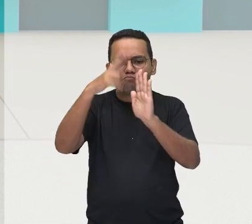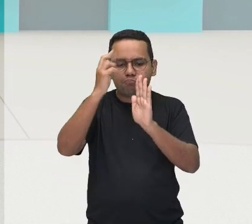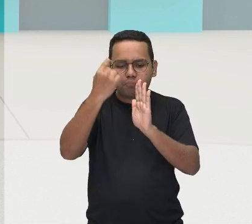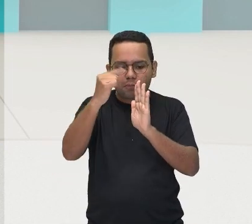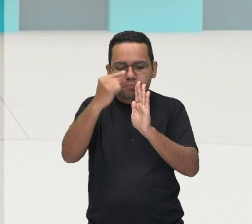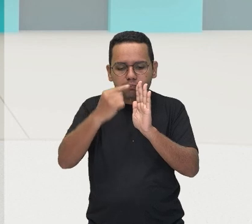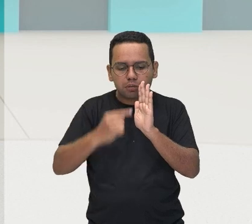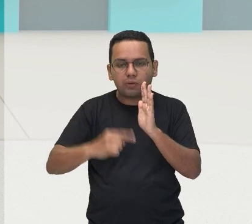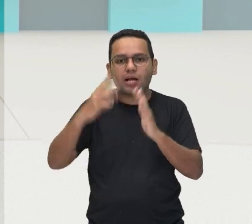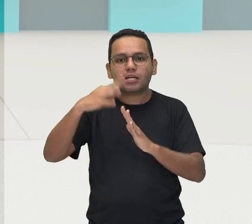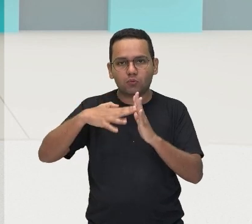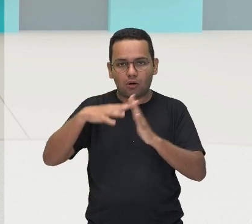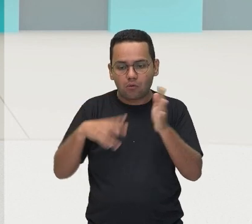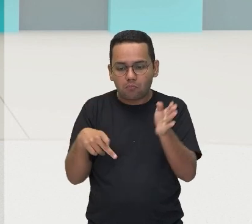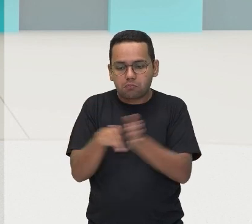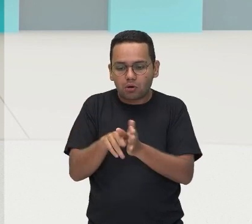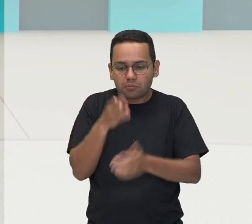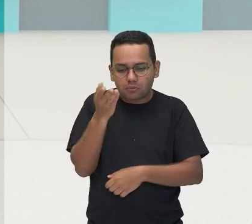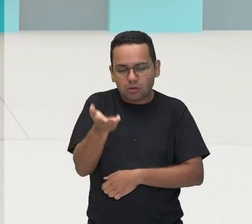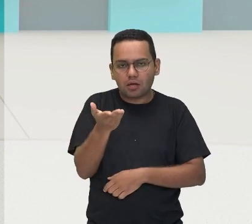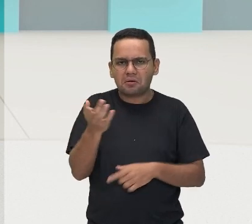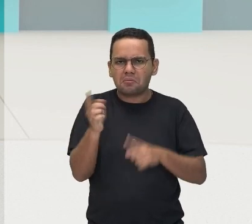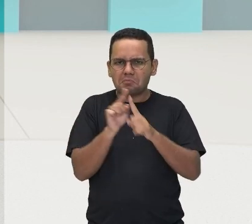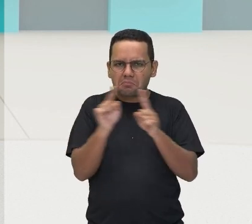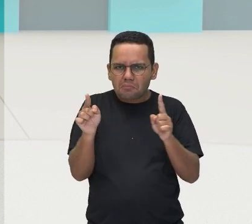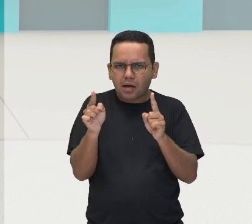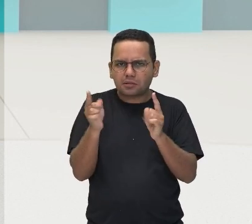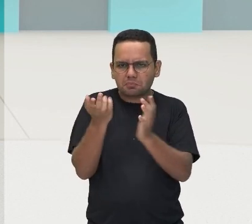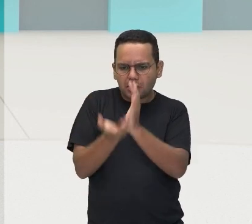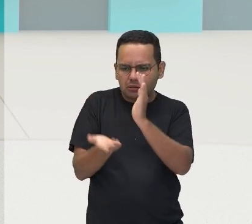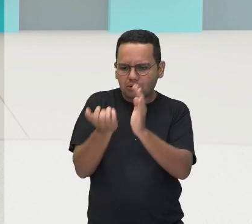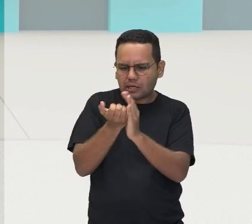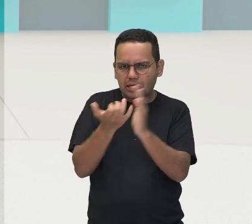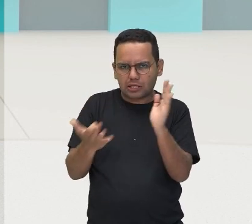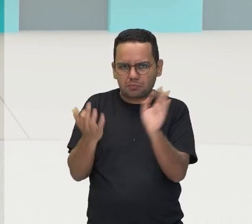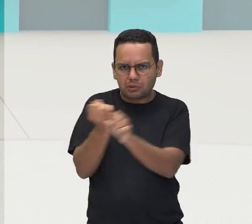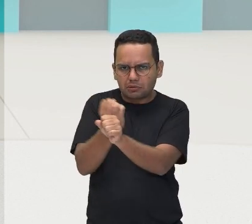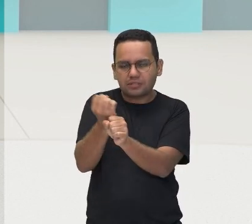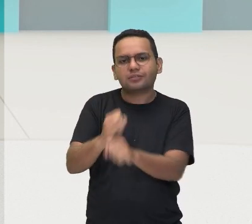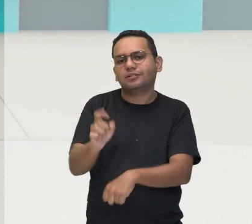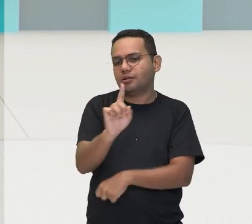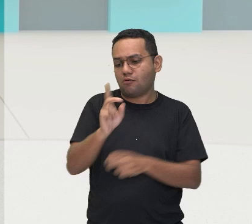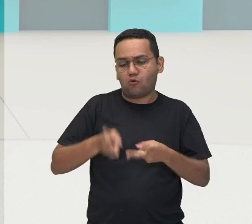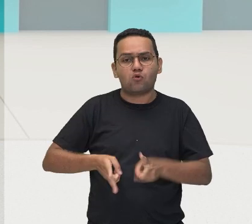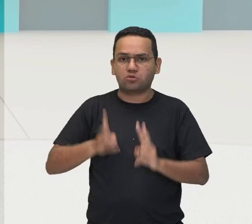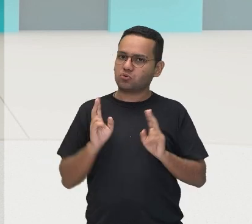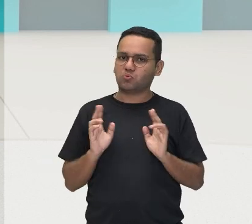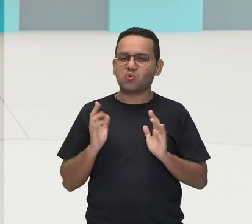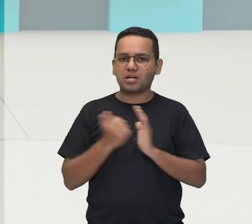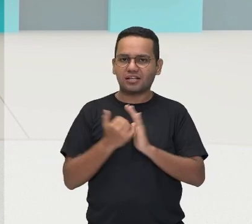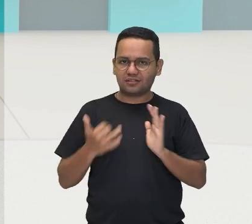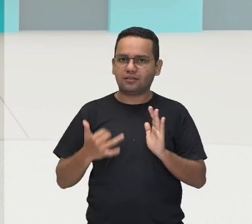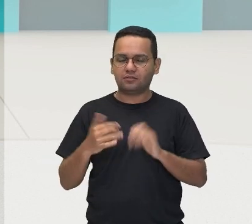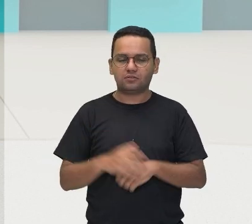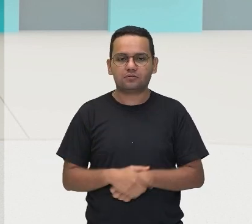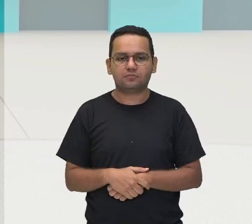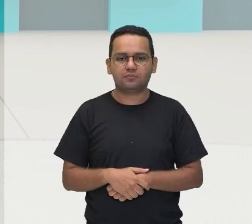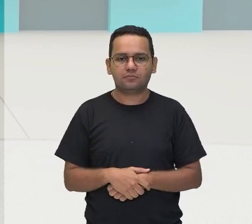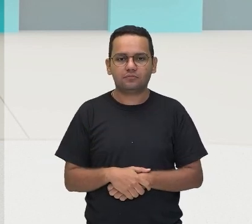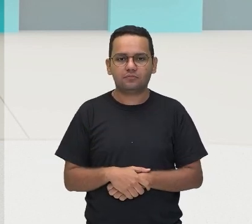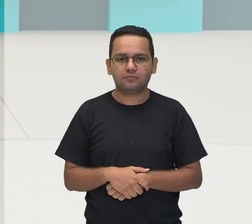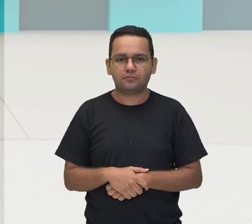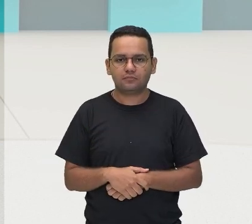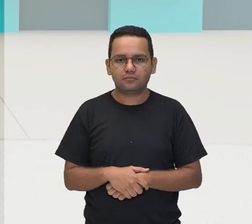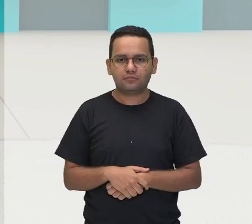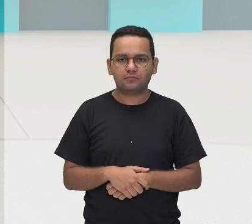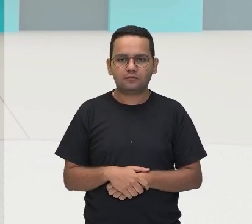bem interessante que não perdeu as suas características ali ao longo do tempo. Então, ela se mantém ali original como